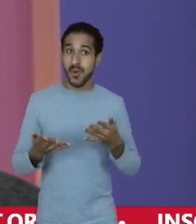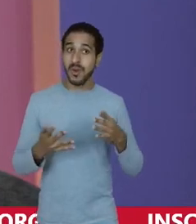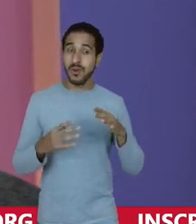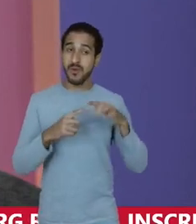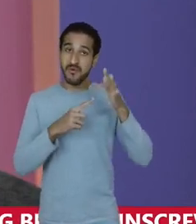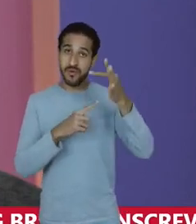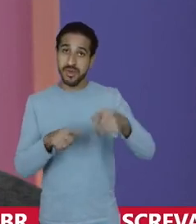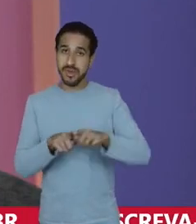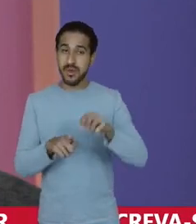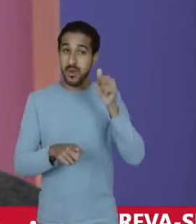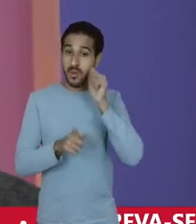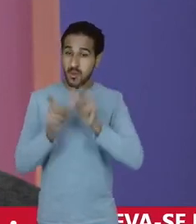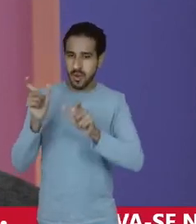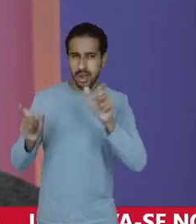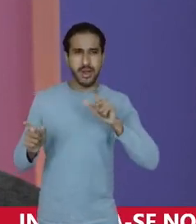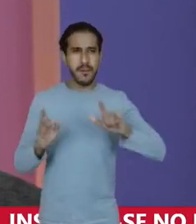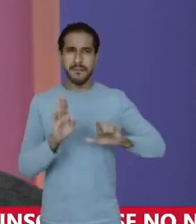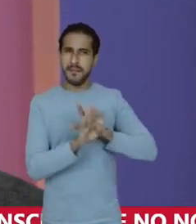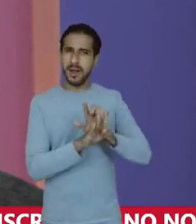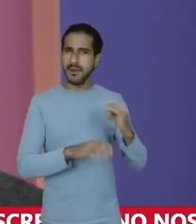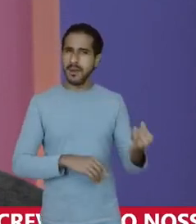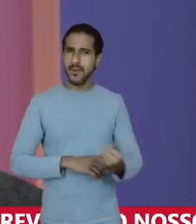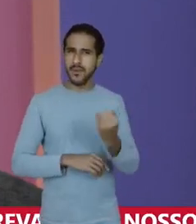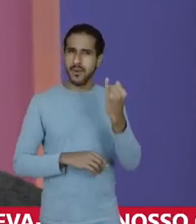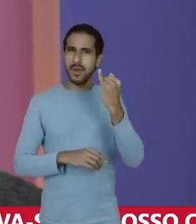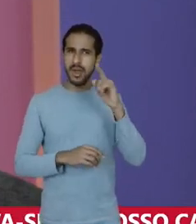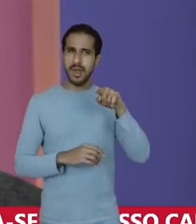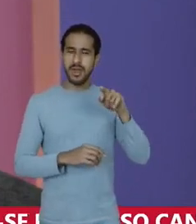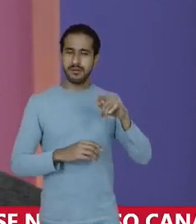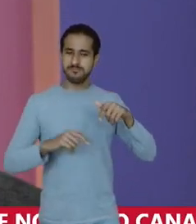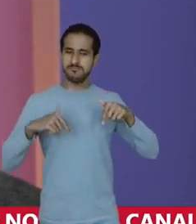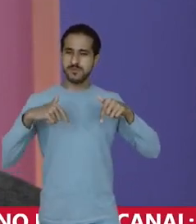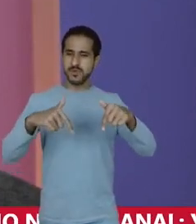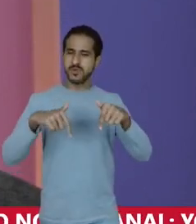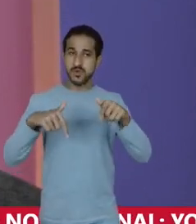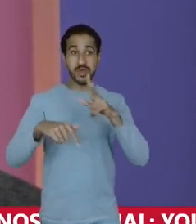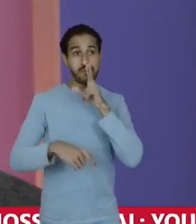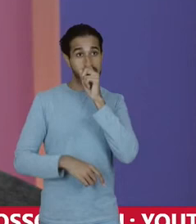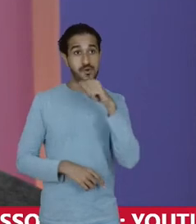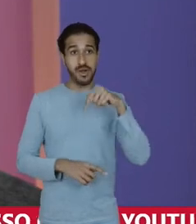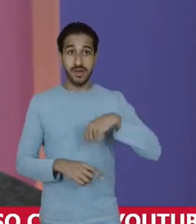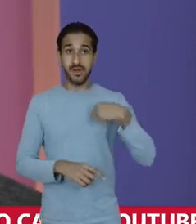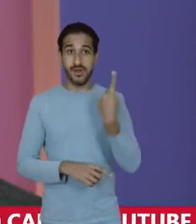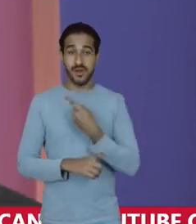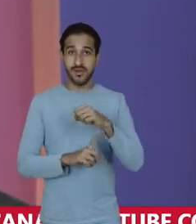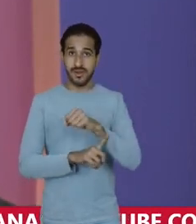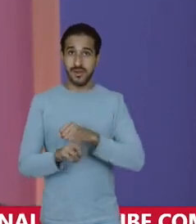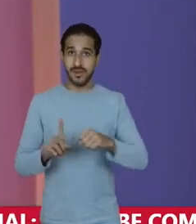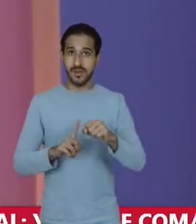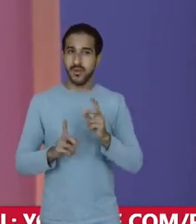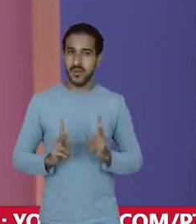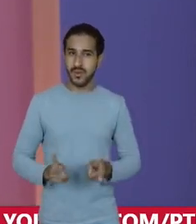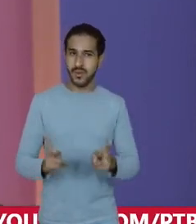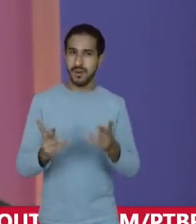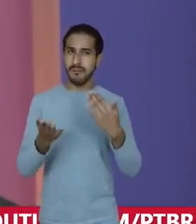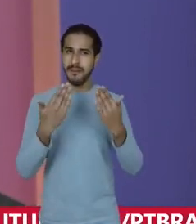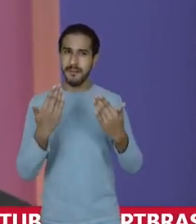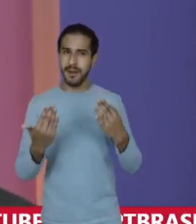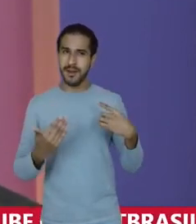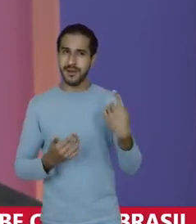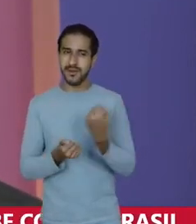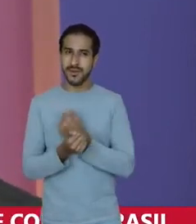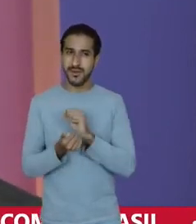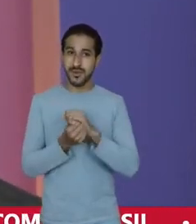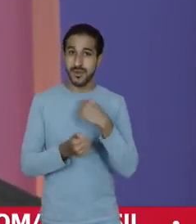amanhã. As mulheres têm papel fundamental como grandes mobilizadoras na nossa sociedade. E para continuar essa